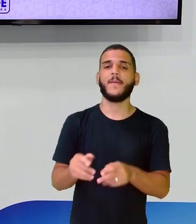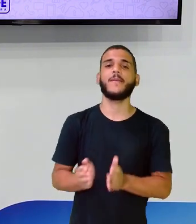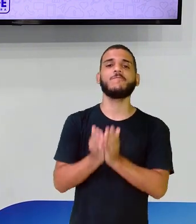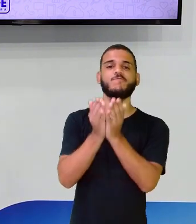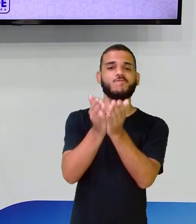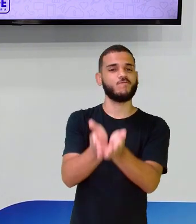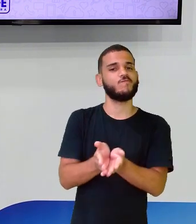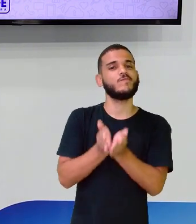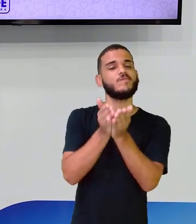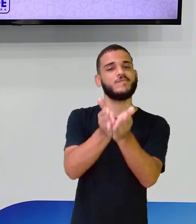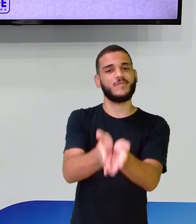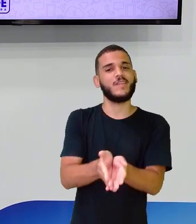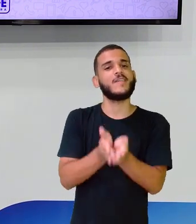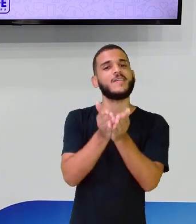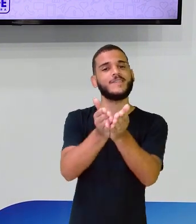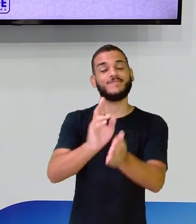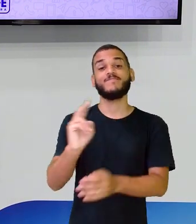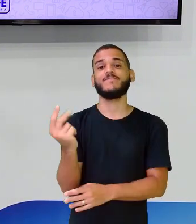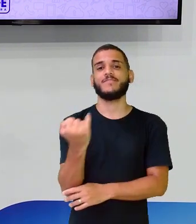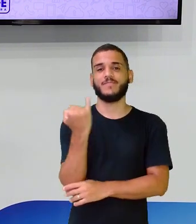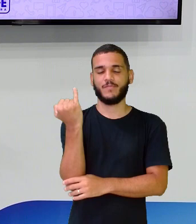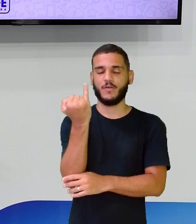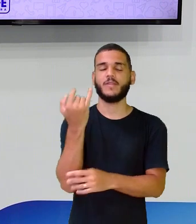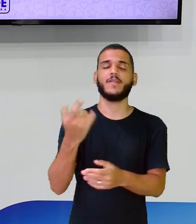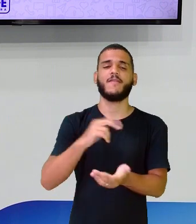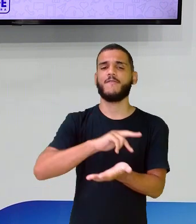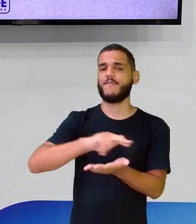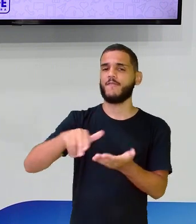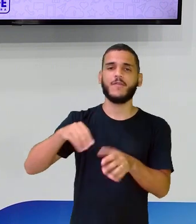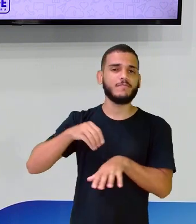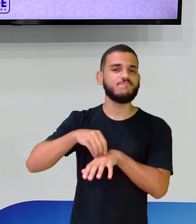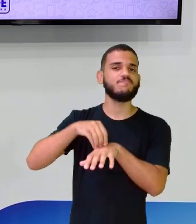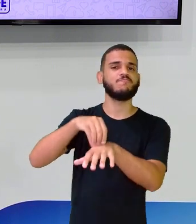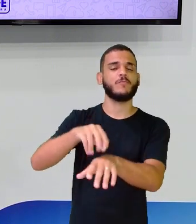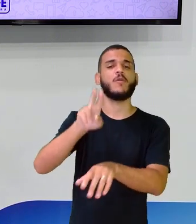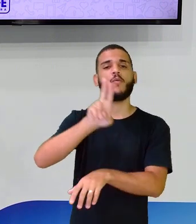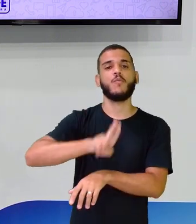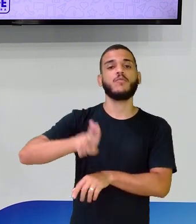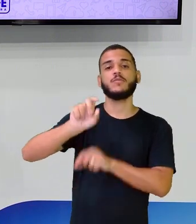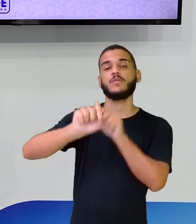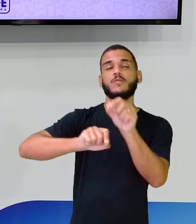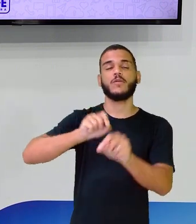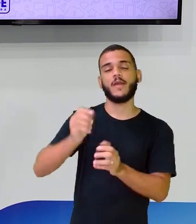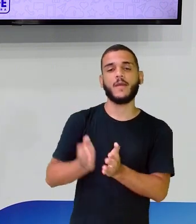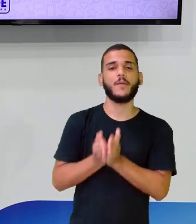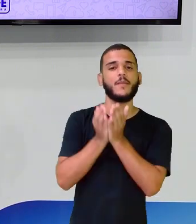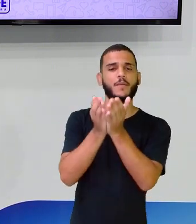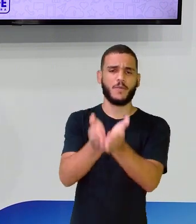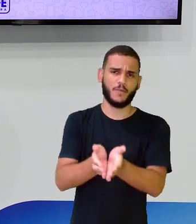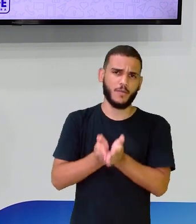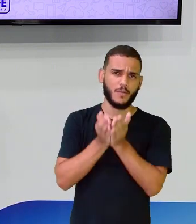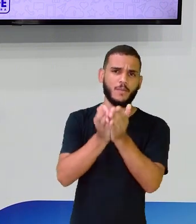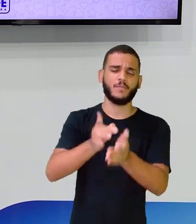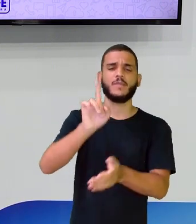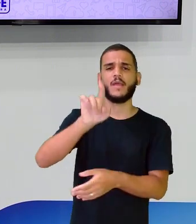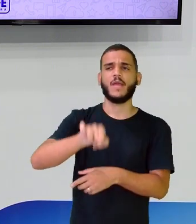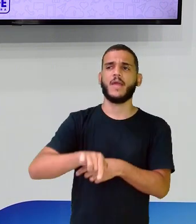a navegação também é muito importante. Muitos transportes acontecem através da navegação. Além de que é